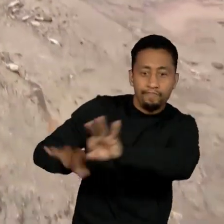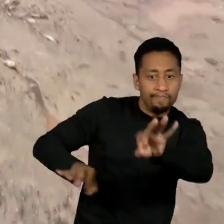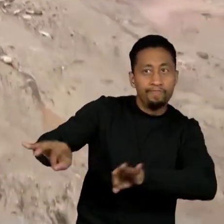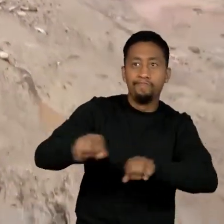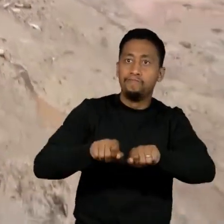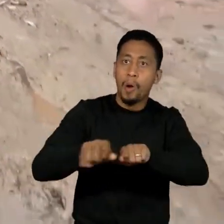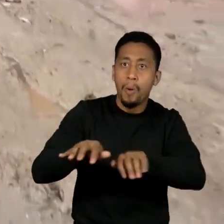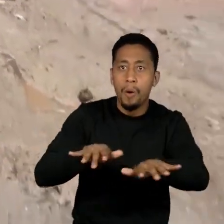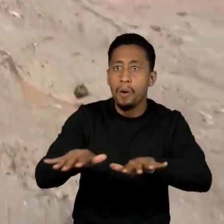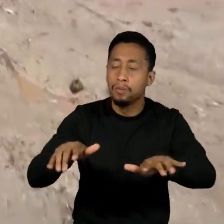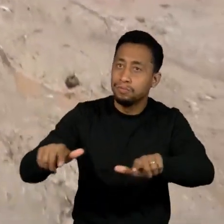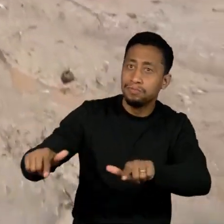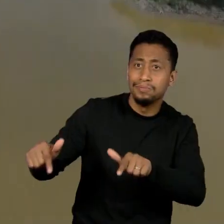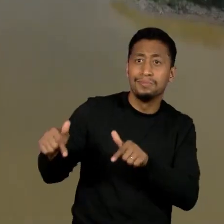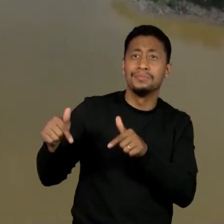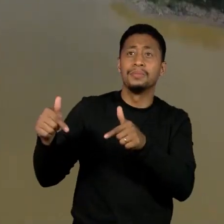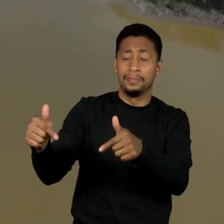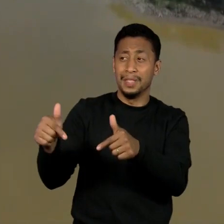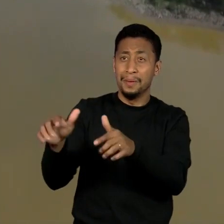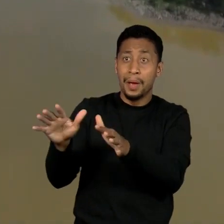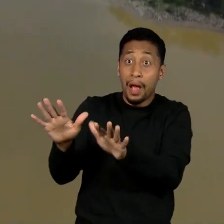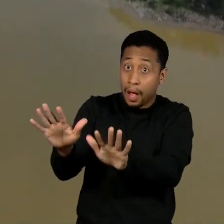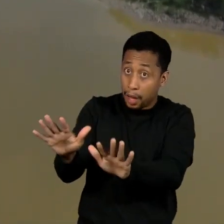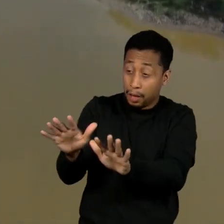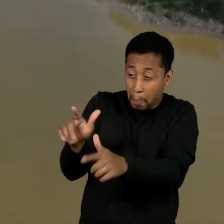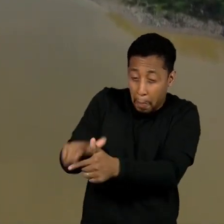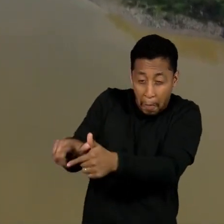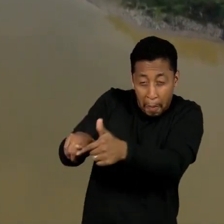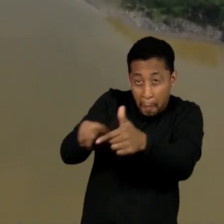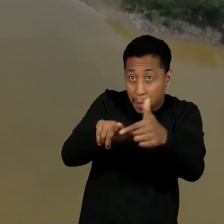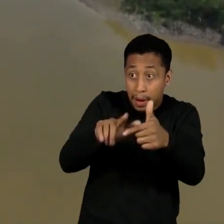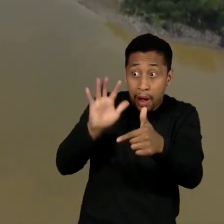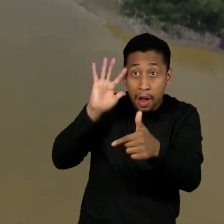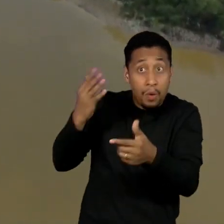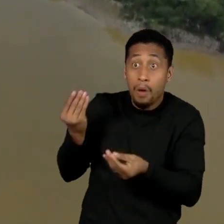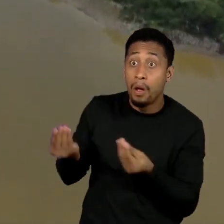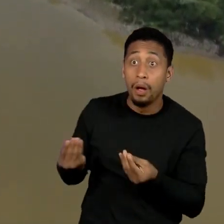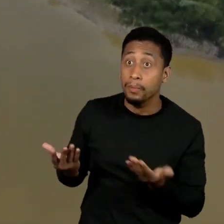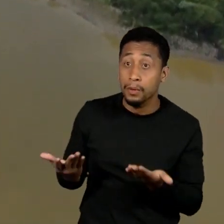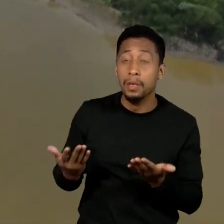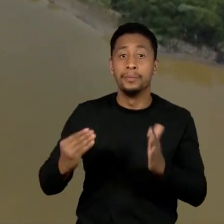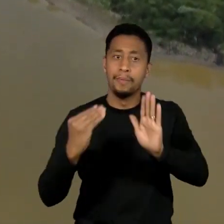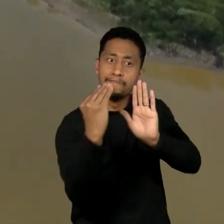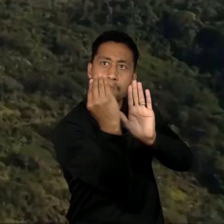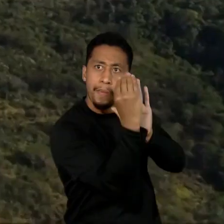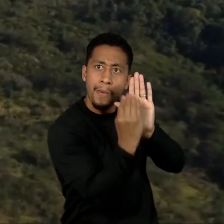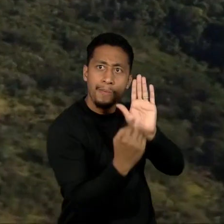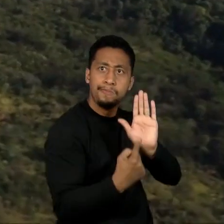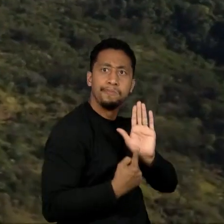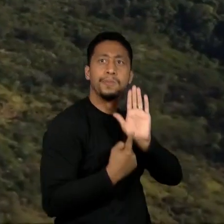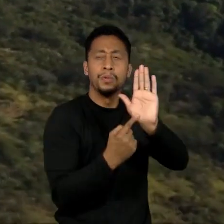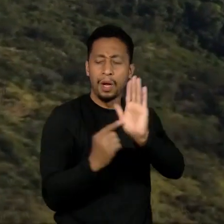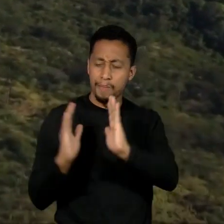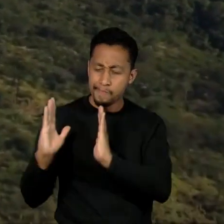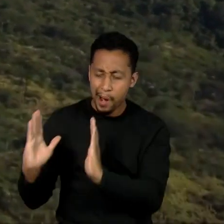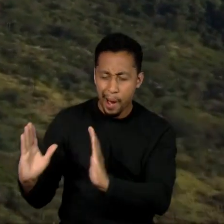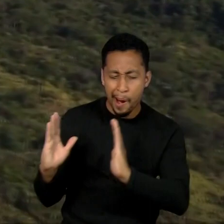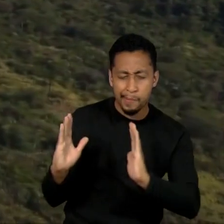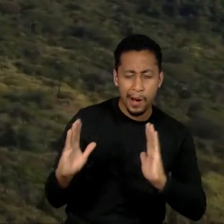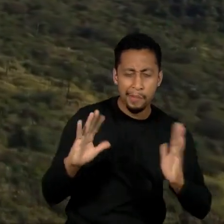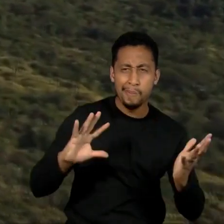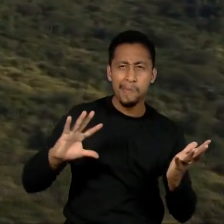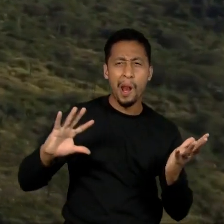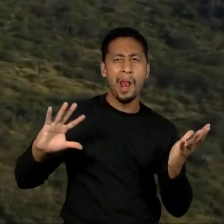não resolverão o problema se não tiver uma agenda de transformação. Transformação do